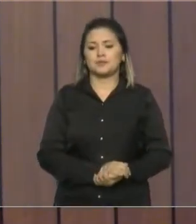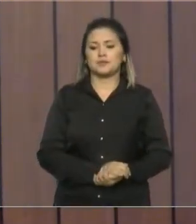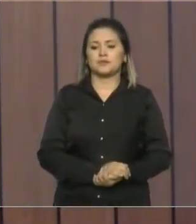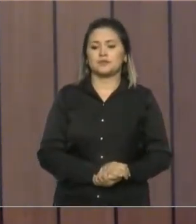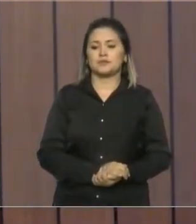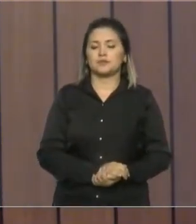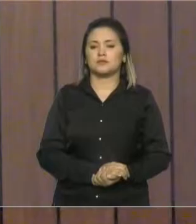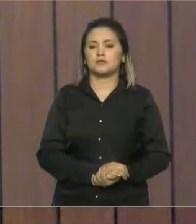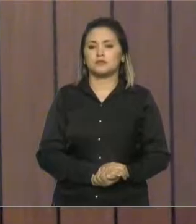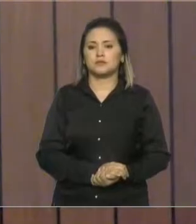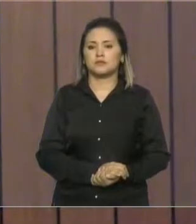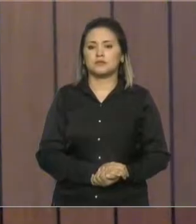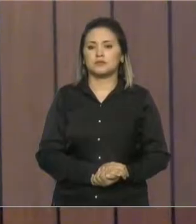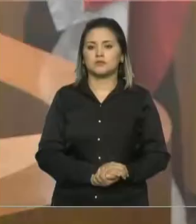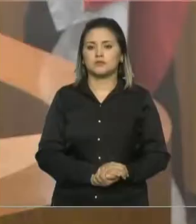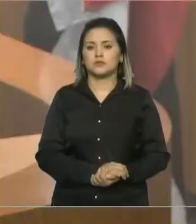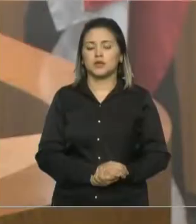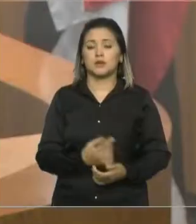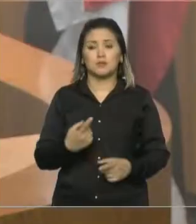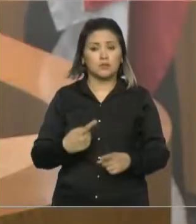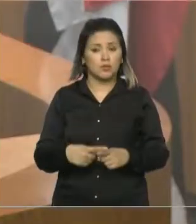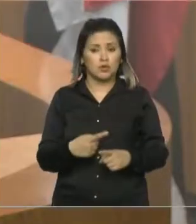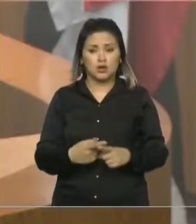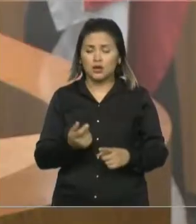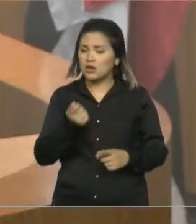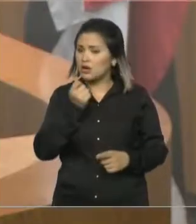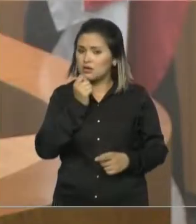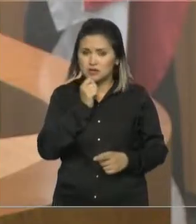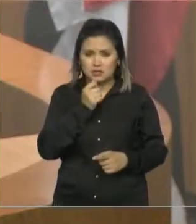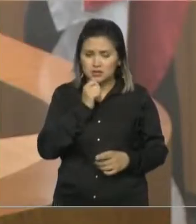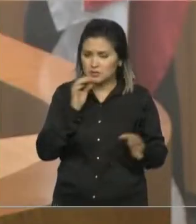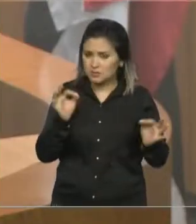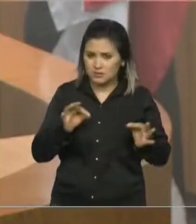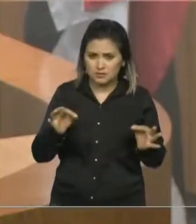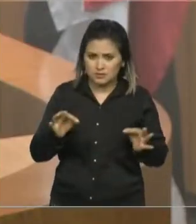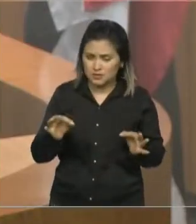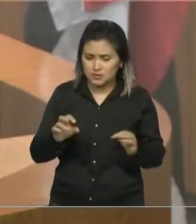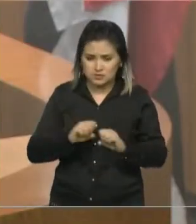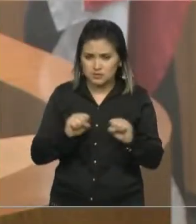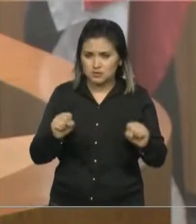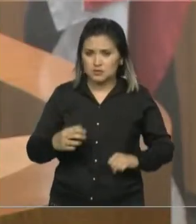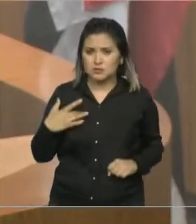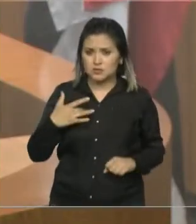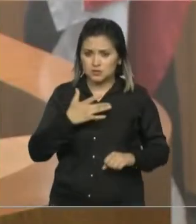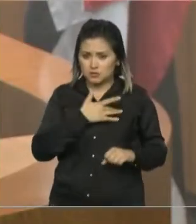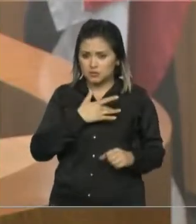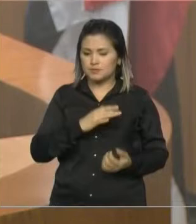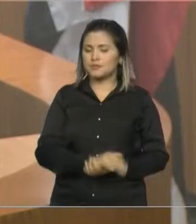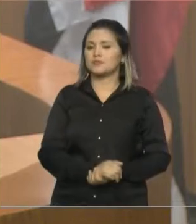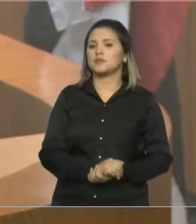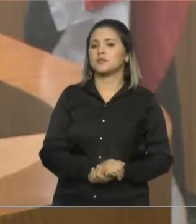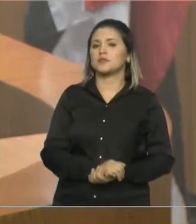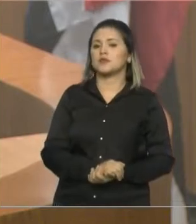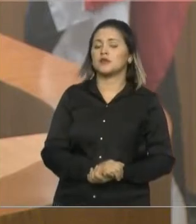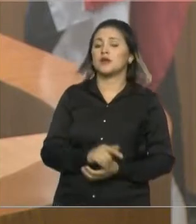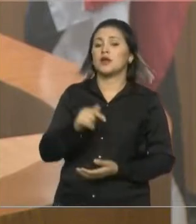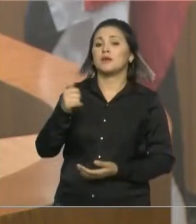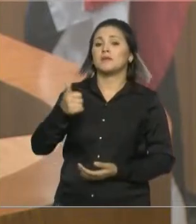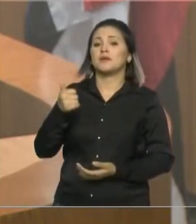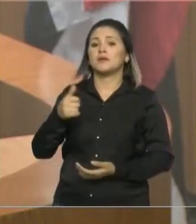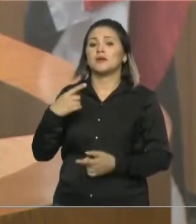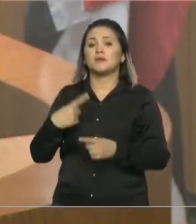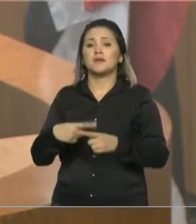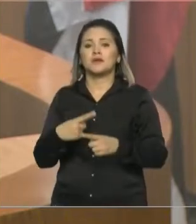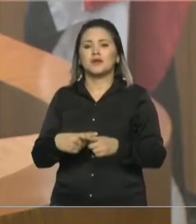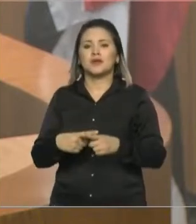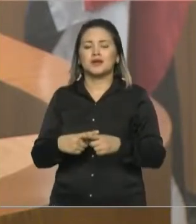da estruturação da rede? Primeiro, a gente tem um paradigma cultural que nós temos uma medicina que é curativa e não preventiva. Isso